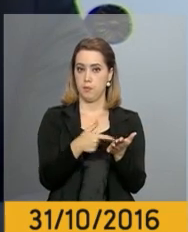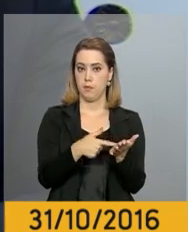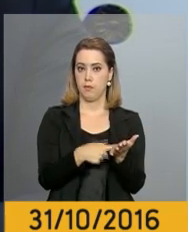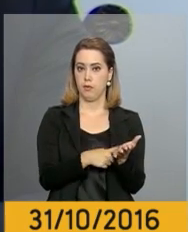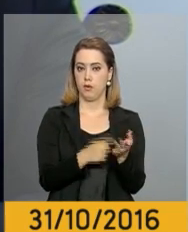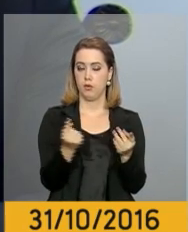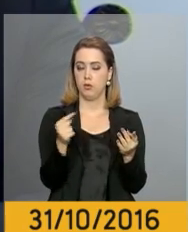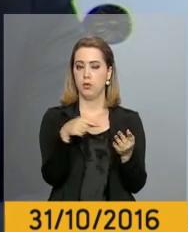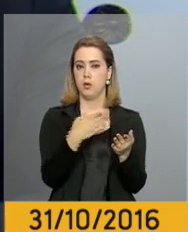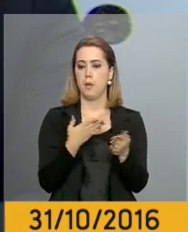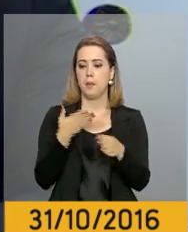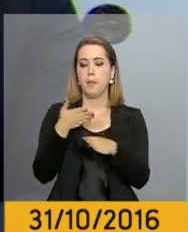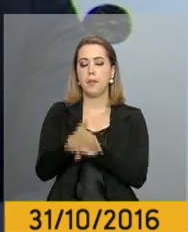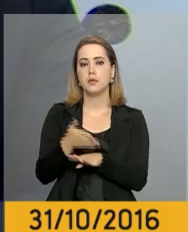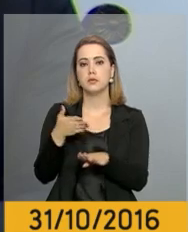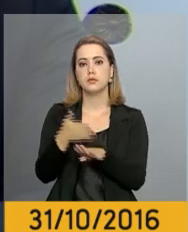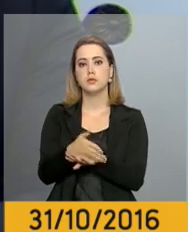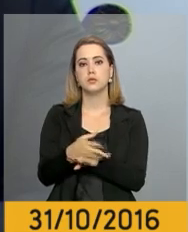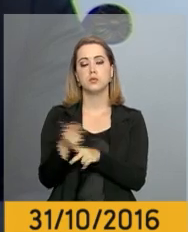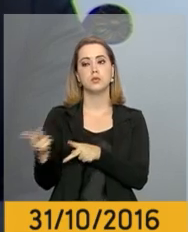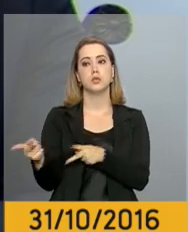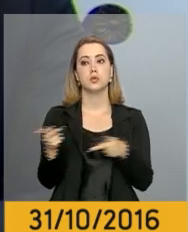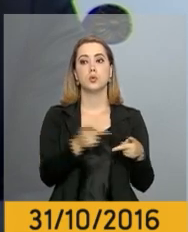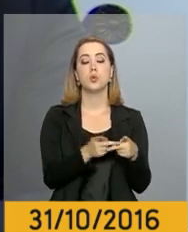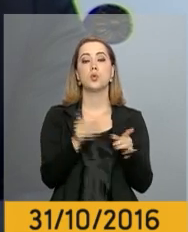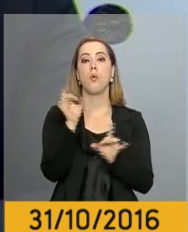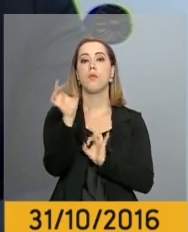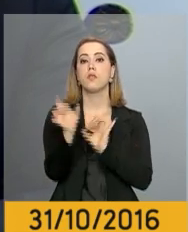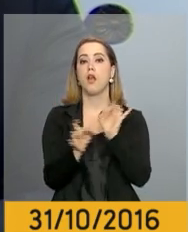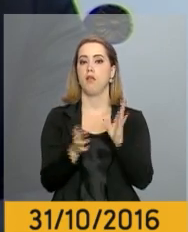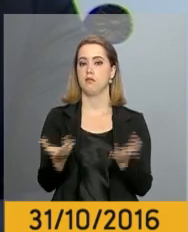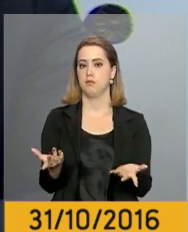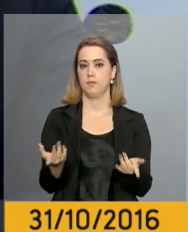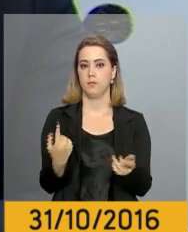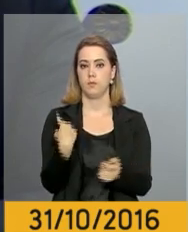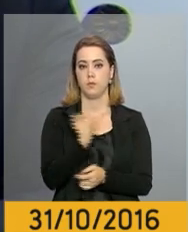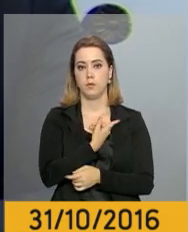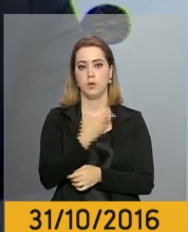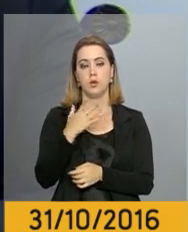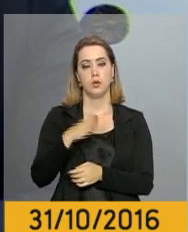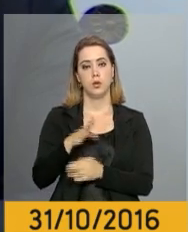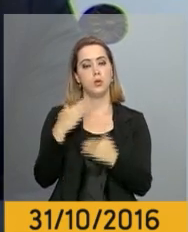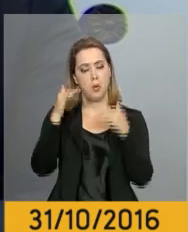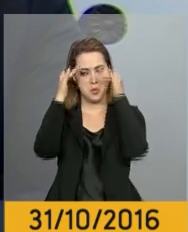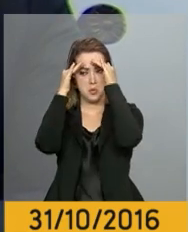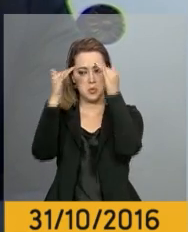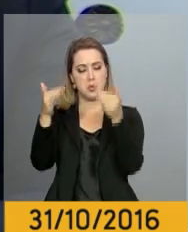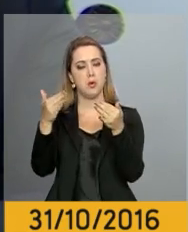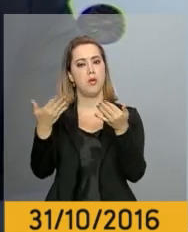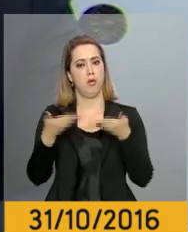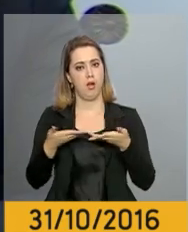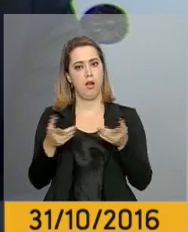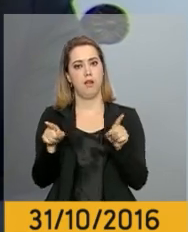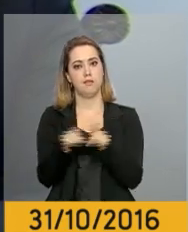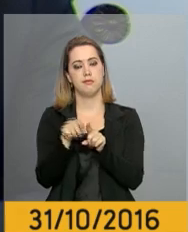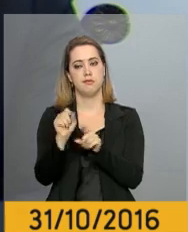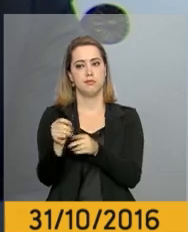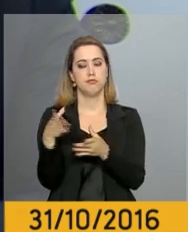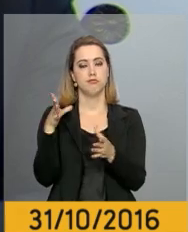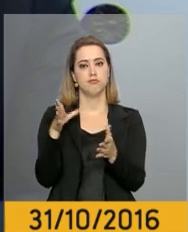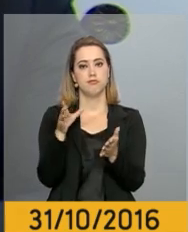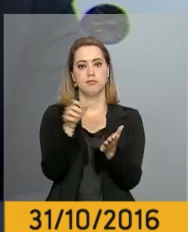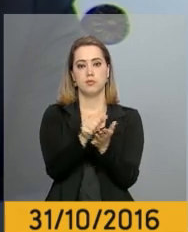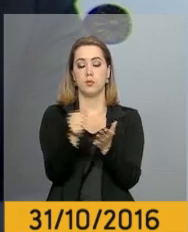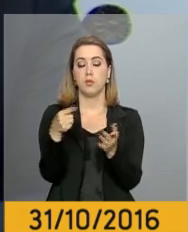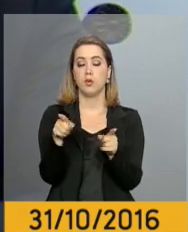à participação dos convidados especiais e nós fomos honrados com a aceitação